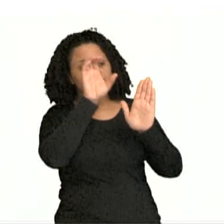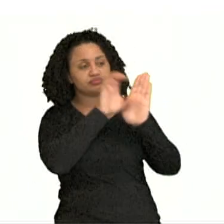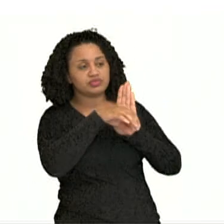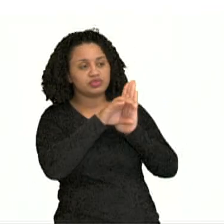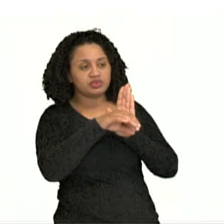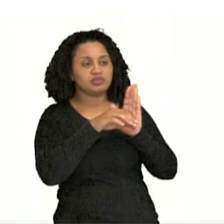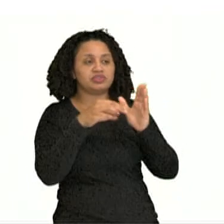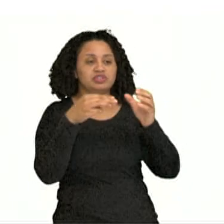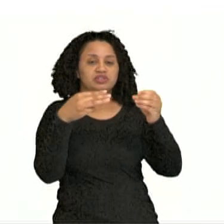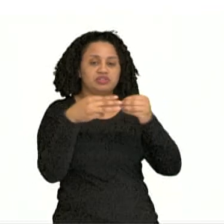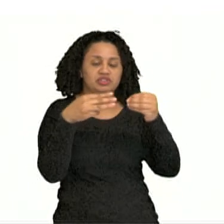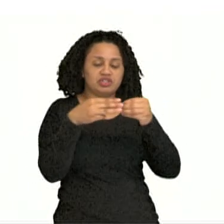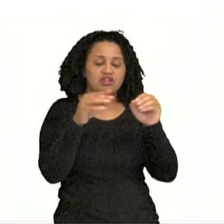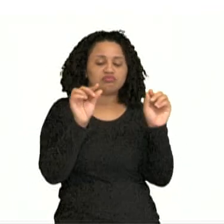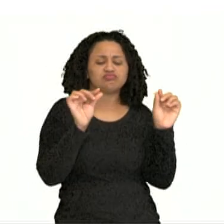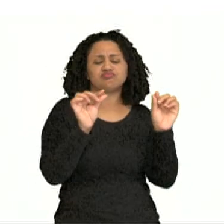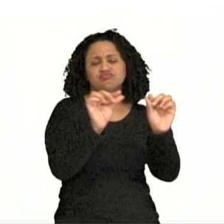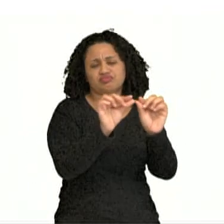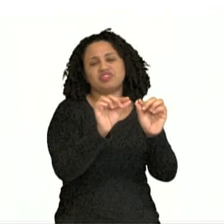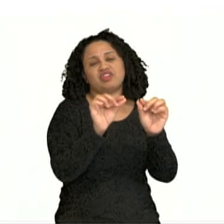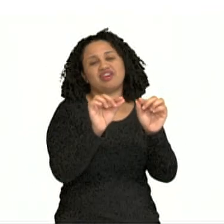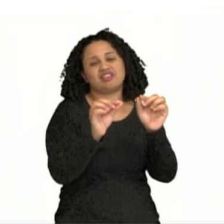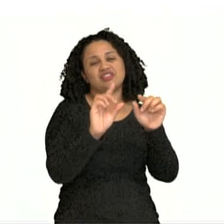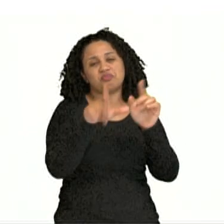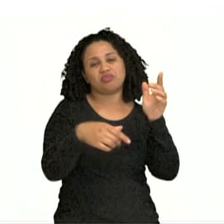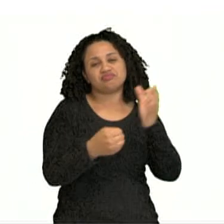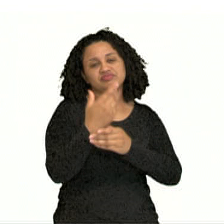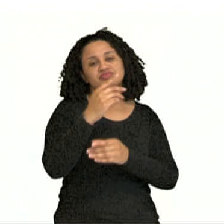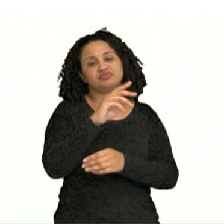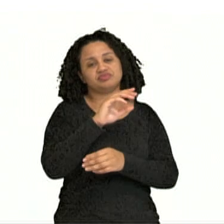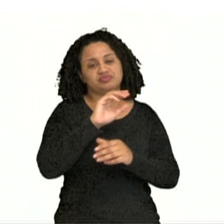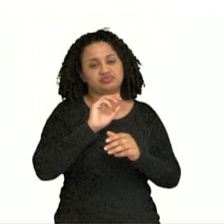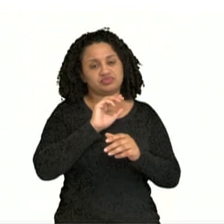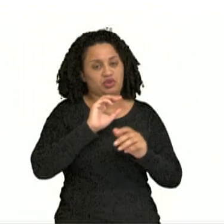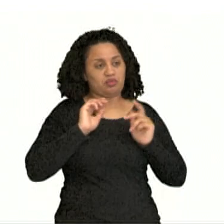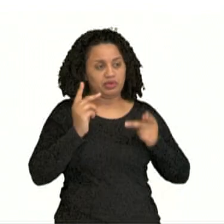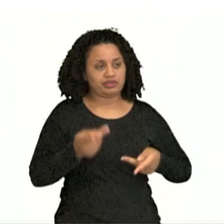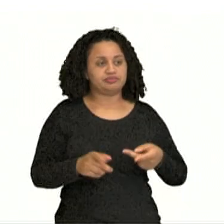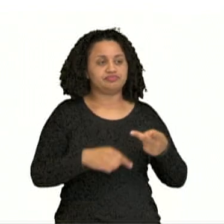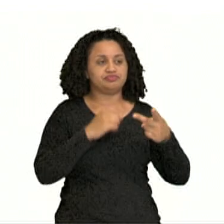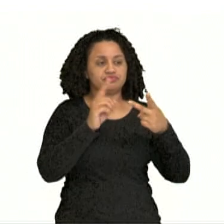a menor estrutura que forma os seres vivos, o conceito, a